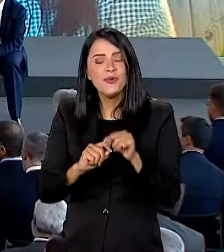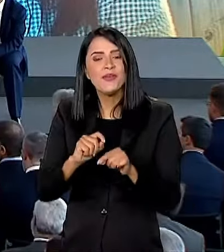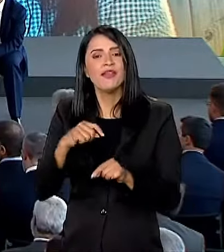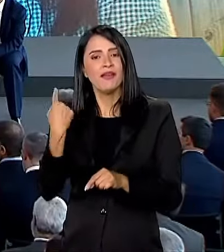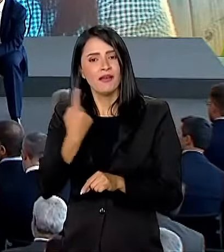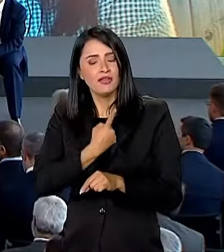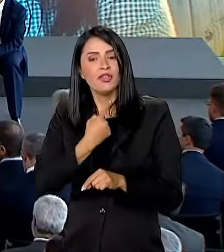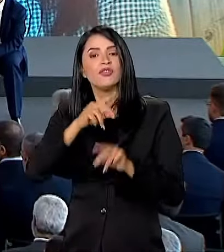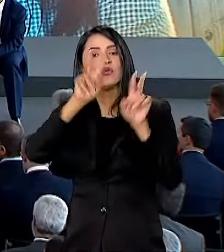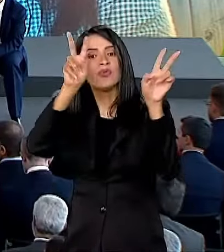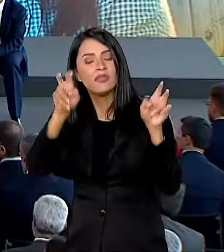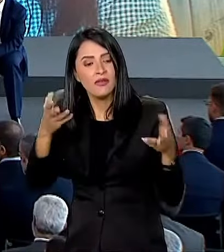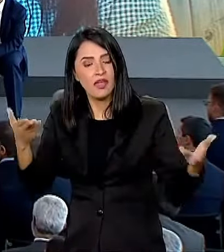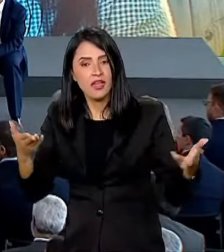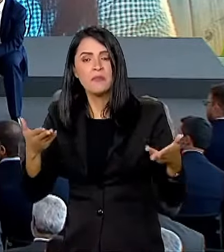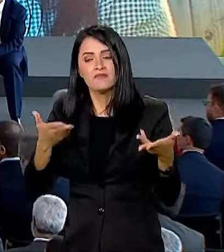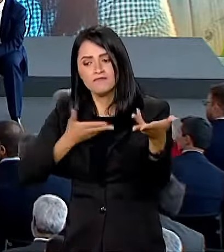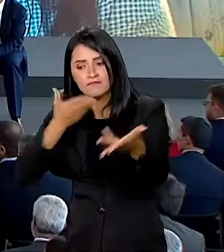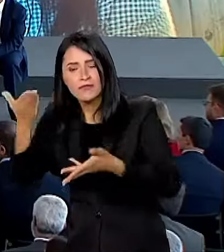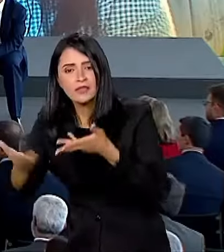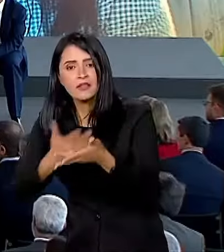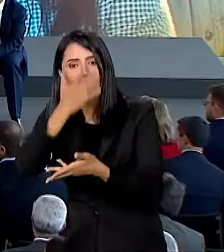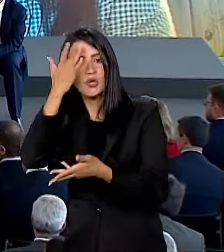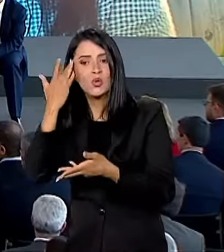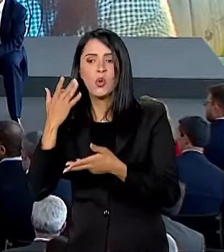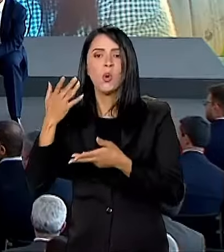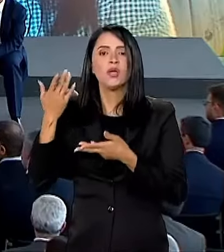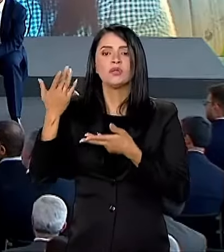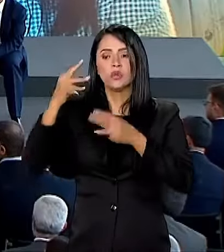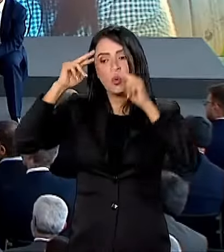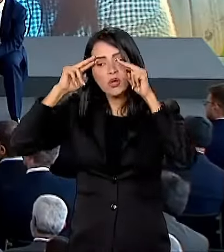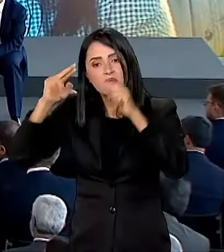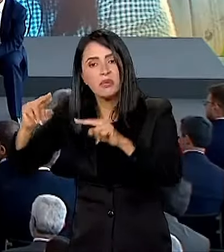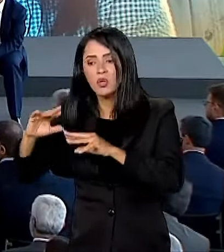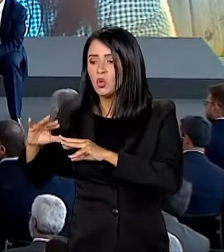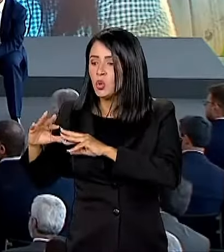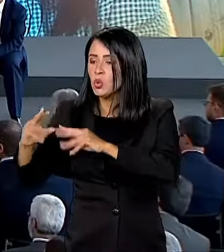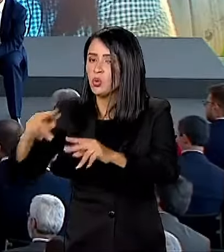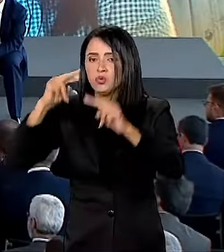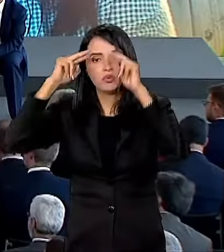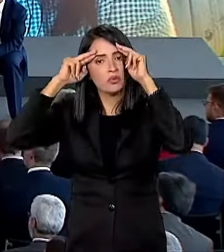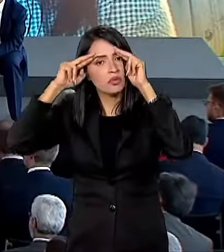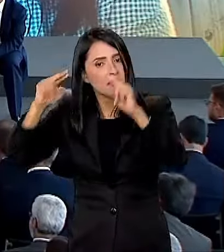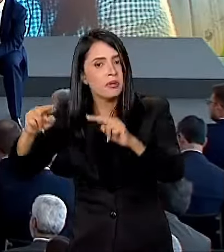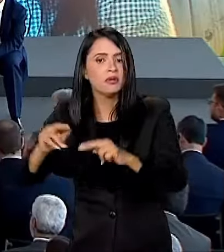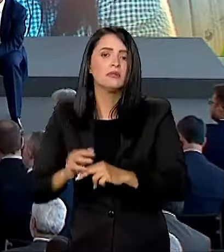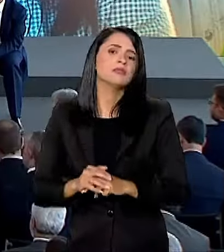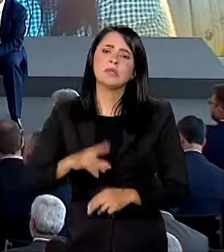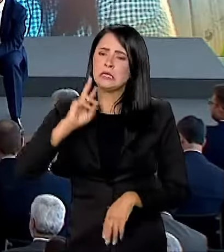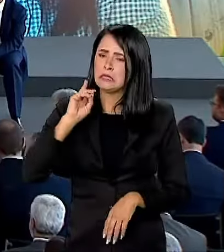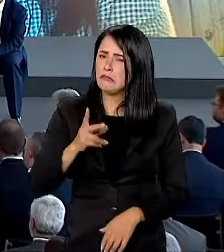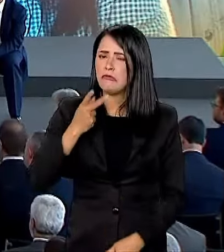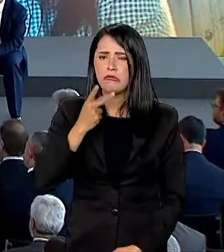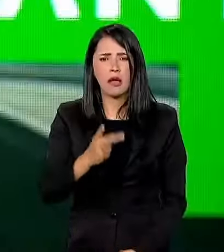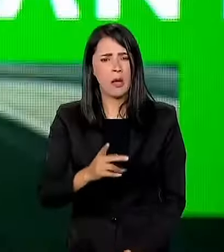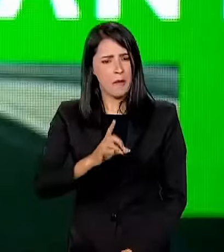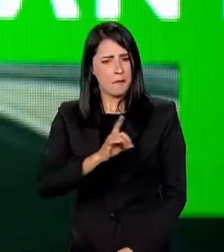estamos tratando todos com muito respeito. Todos com muito respeito. E digo sem medo de